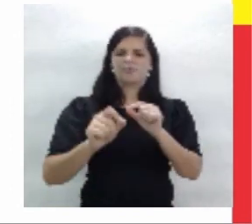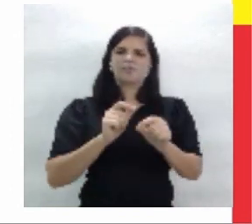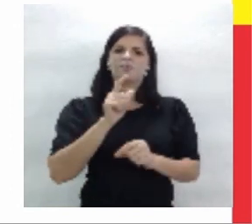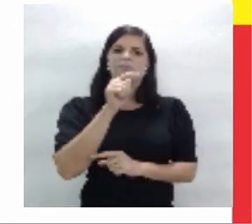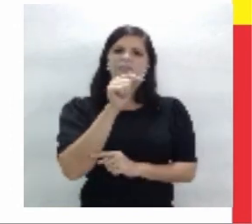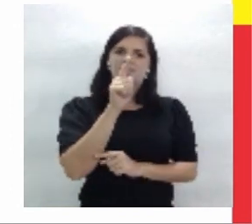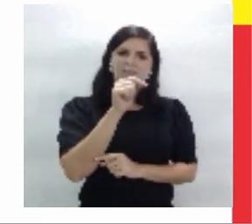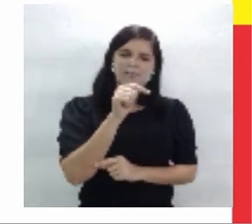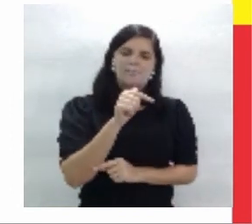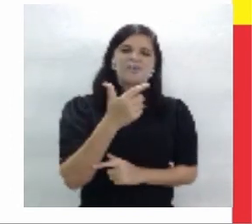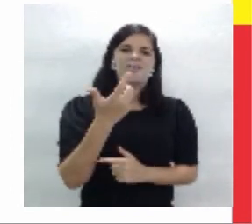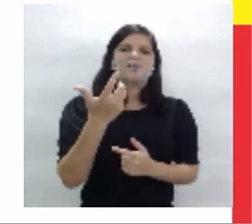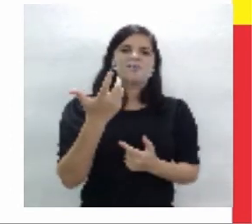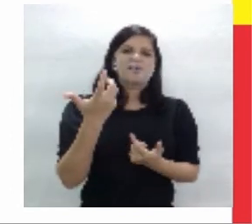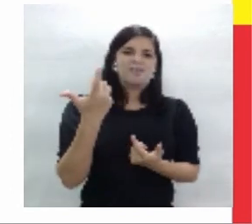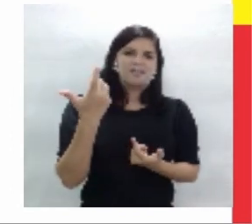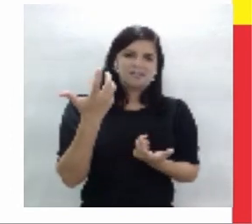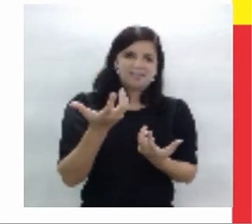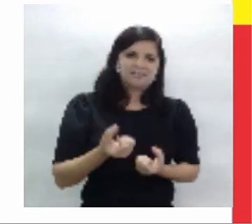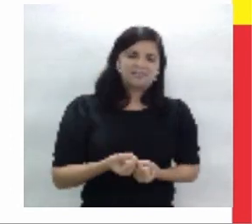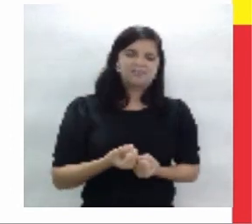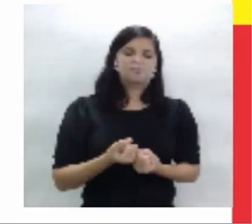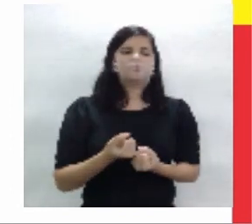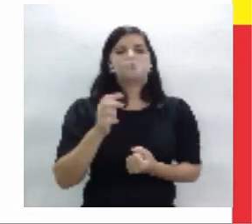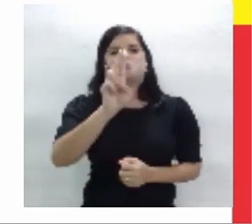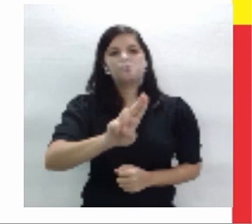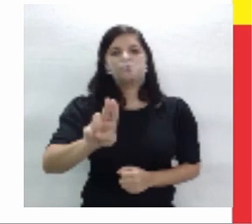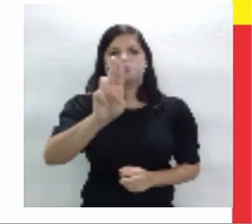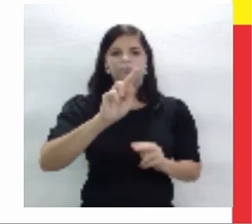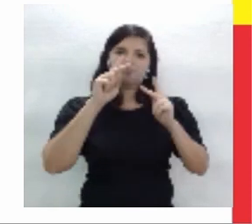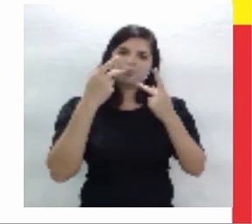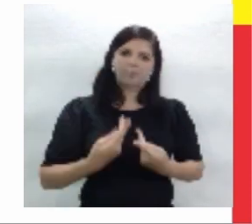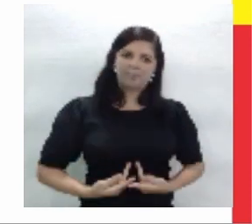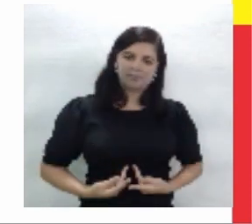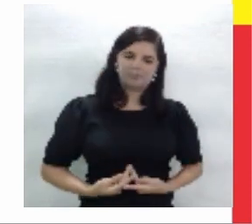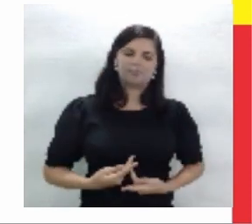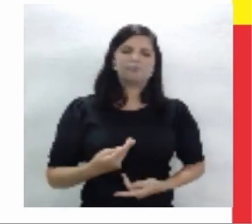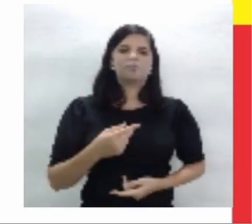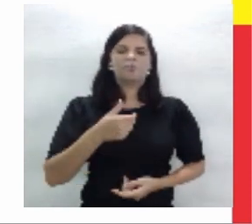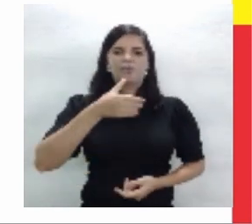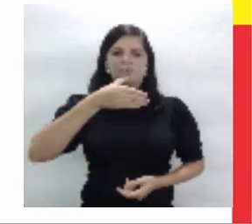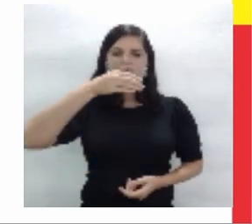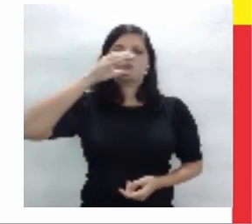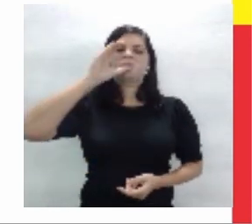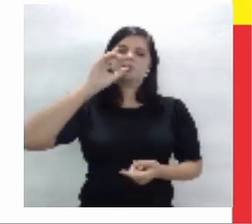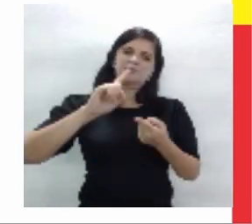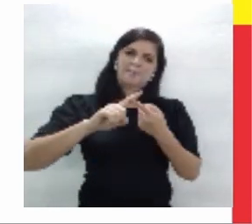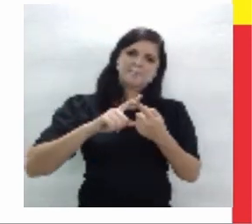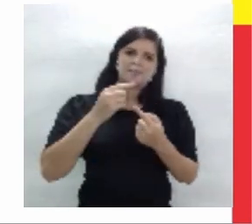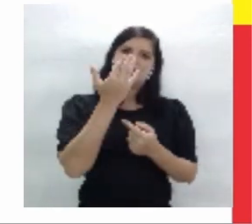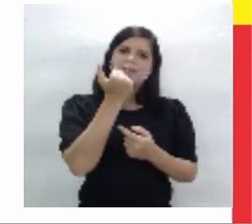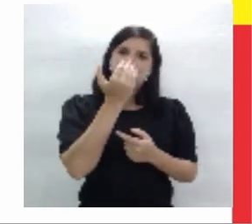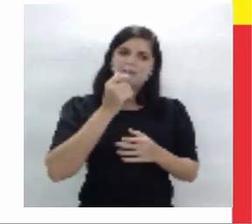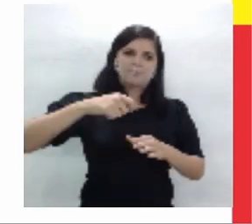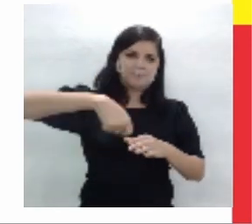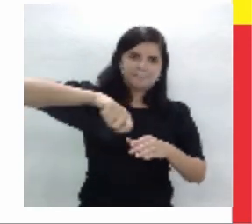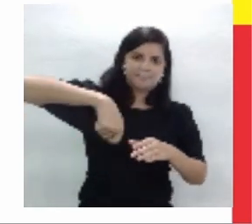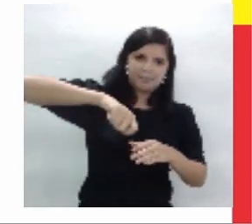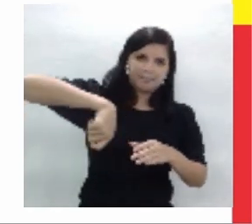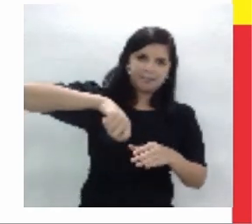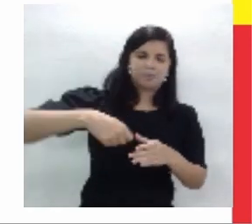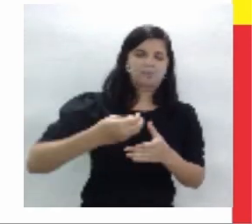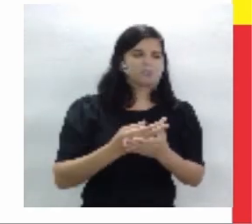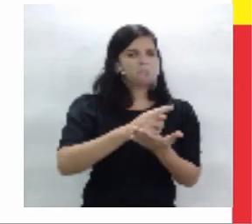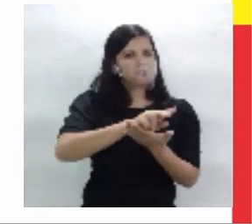água suficiente para o consumo humano, tanto para se beber como para preparar alimentos e outras formas de